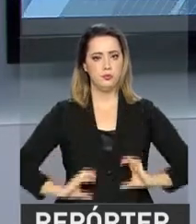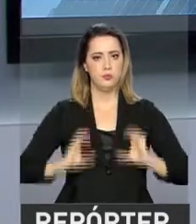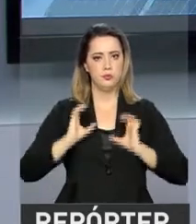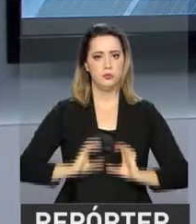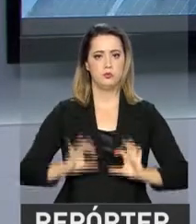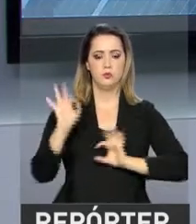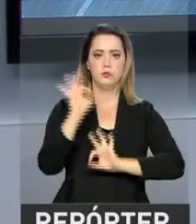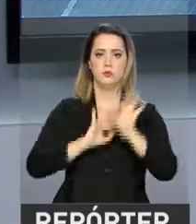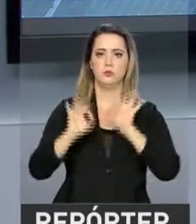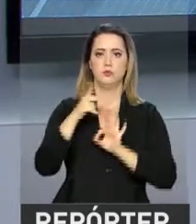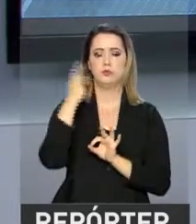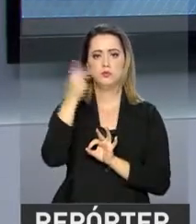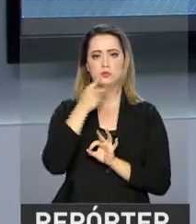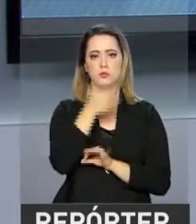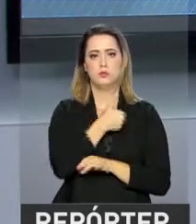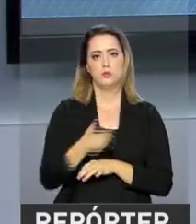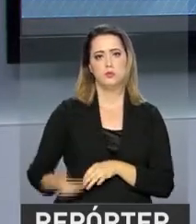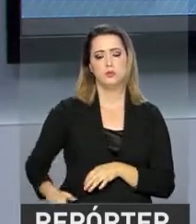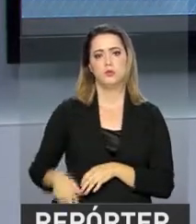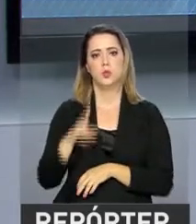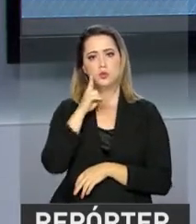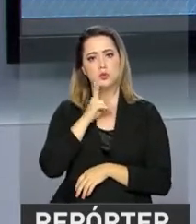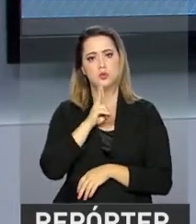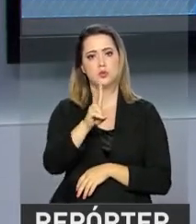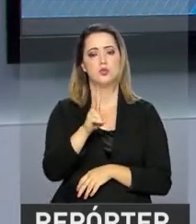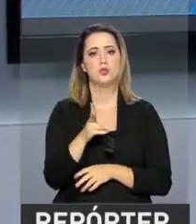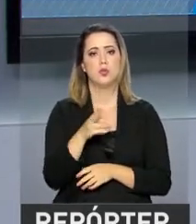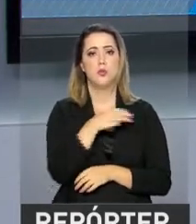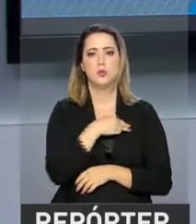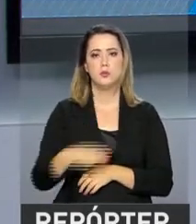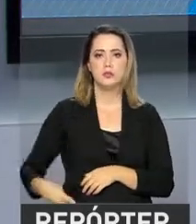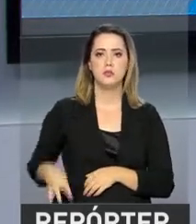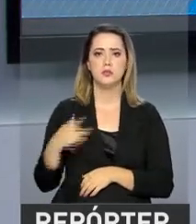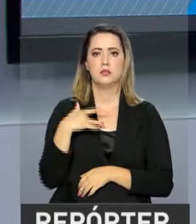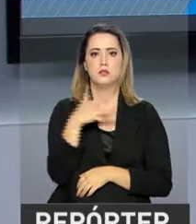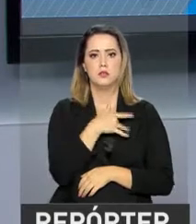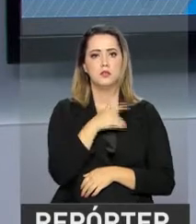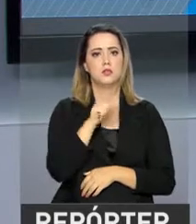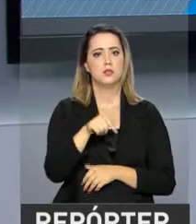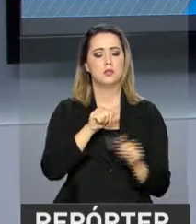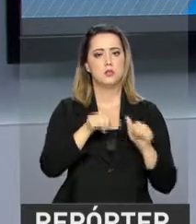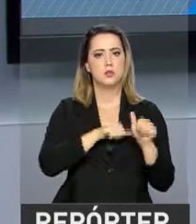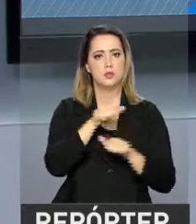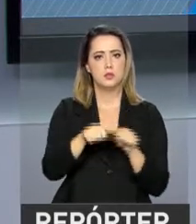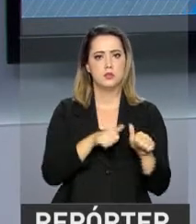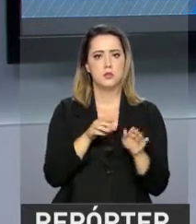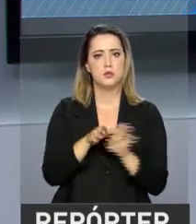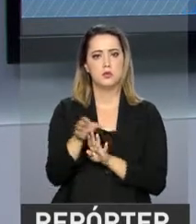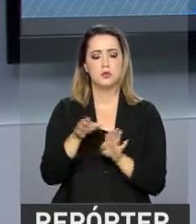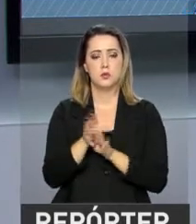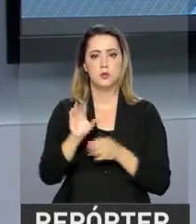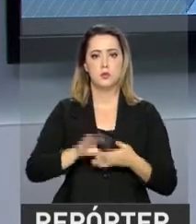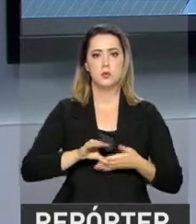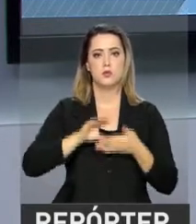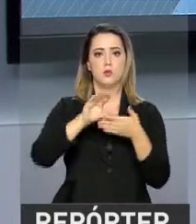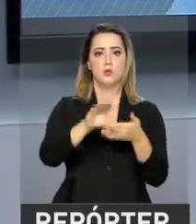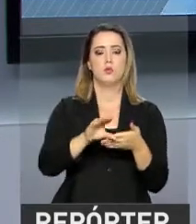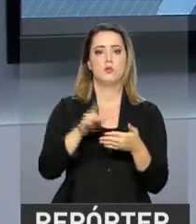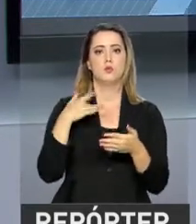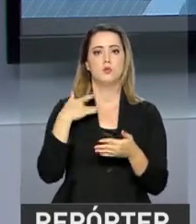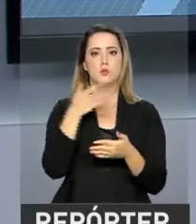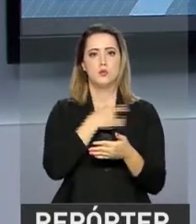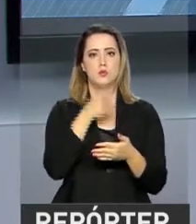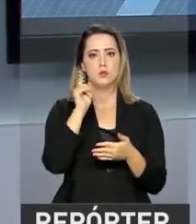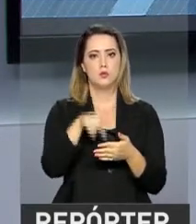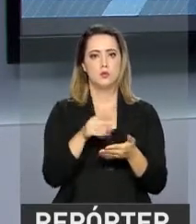do planejamento das políticas públicas. A gente viu aí com o ministro da Saúde que mudanças sugeridas no Conselho Nacional de Saúde